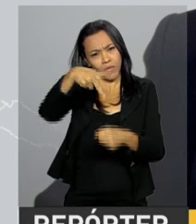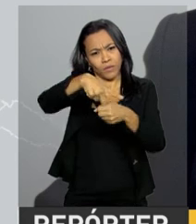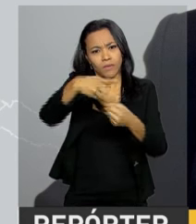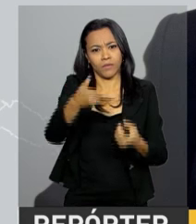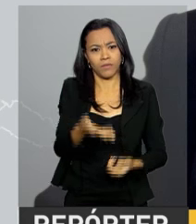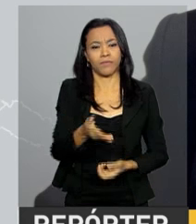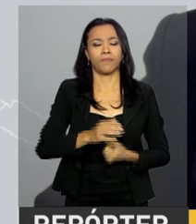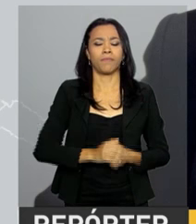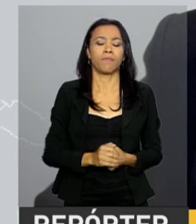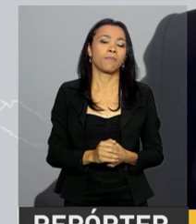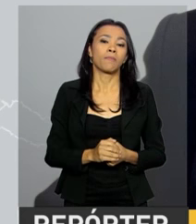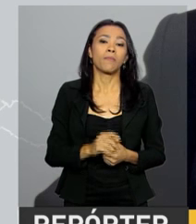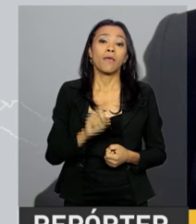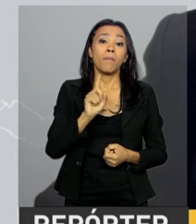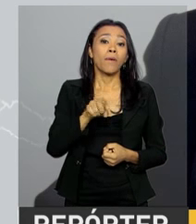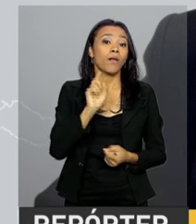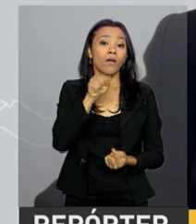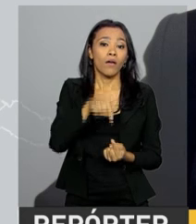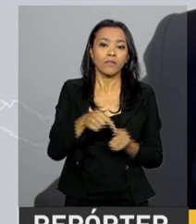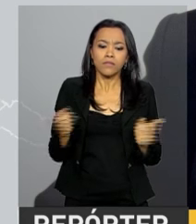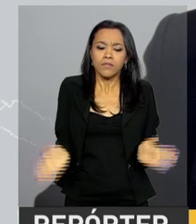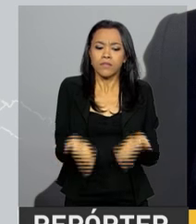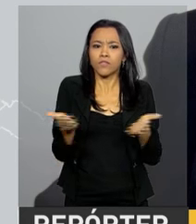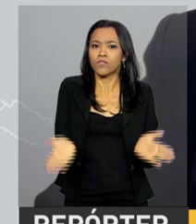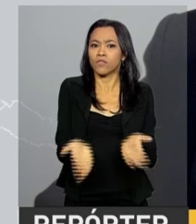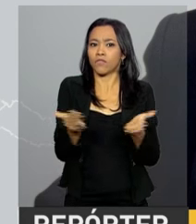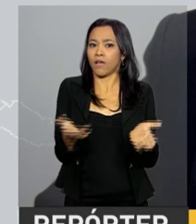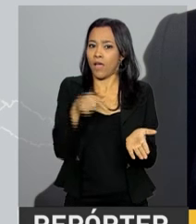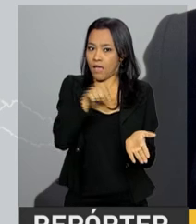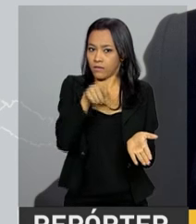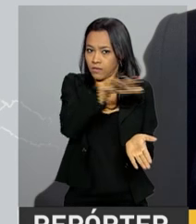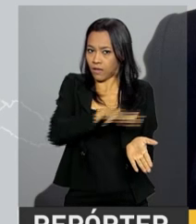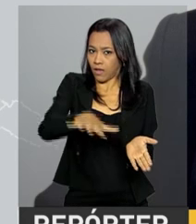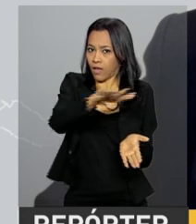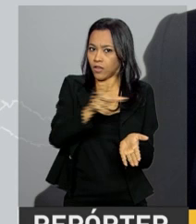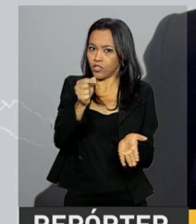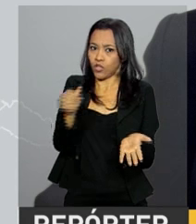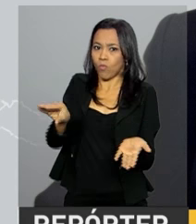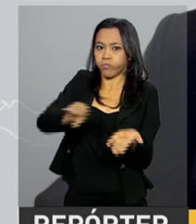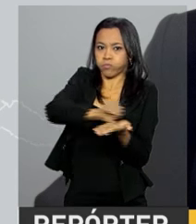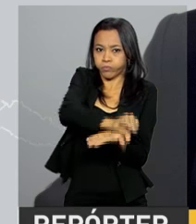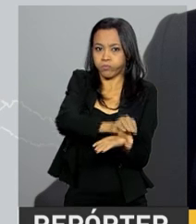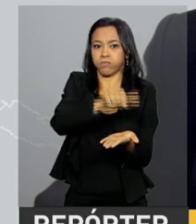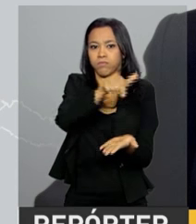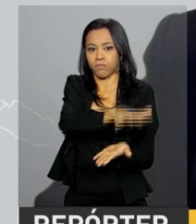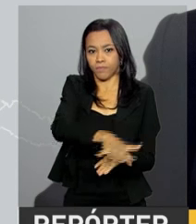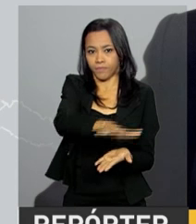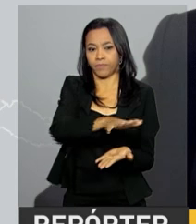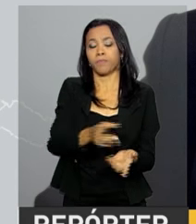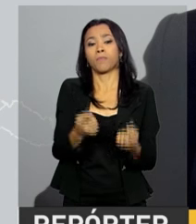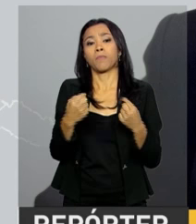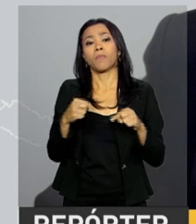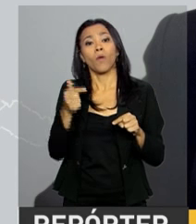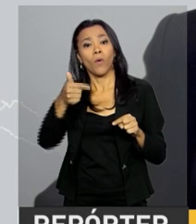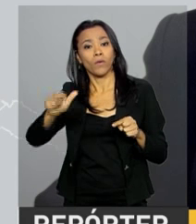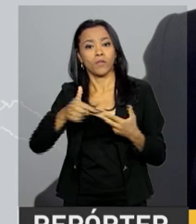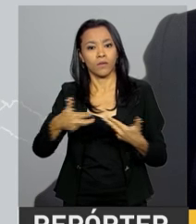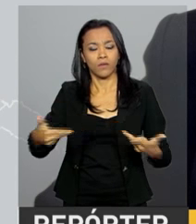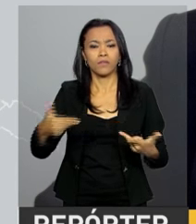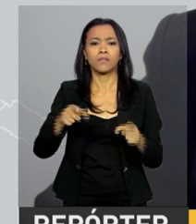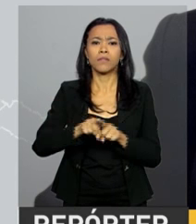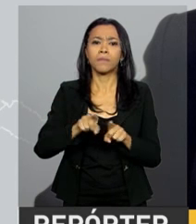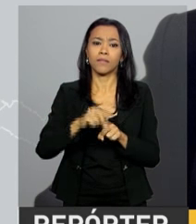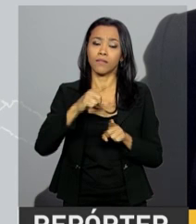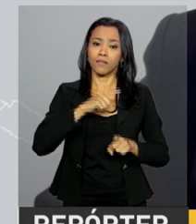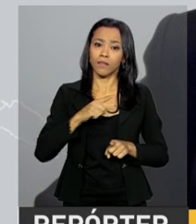exata e precisamente para incentivar a esses investimentos trazem também a notícia de que nós temos absoluta